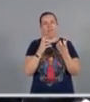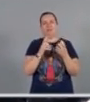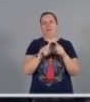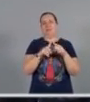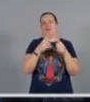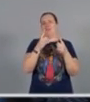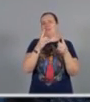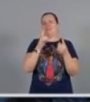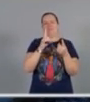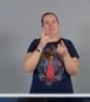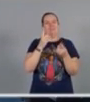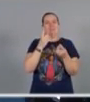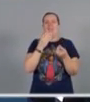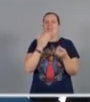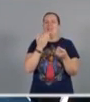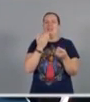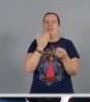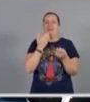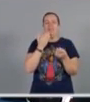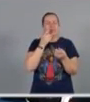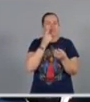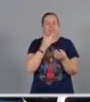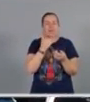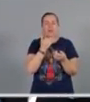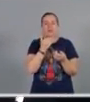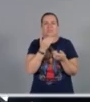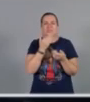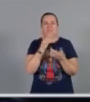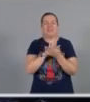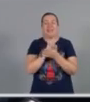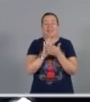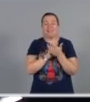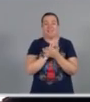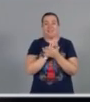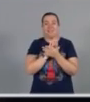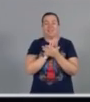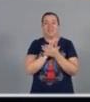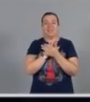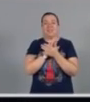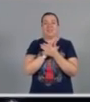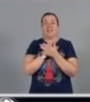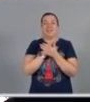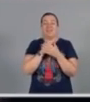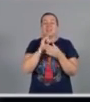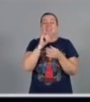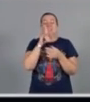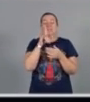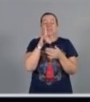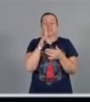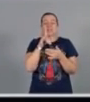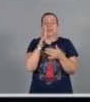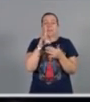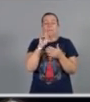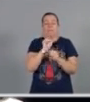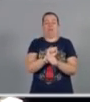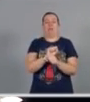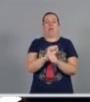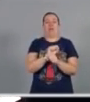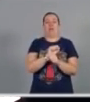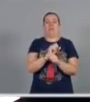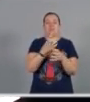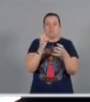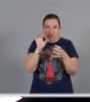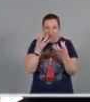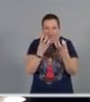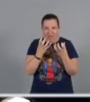ninguém e se transformar esse desejo ardente dos discípulos de Emaús e